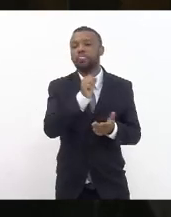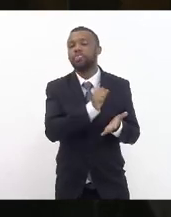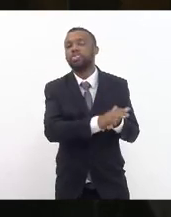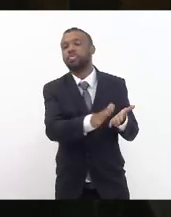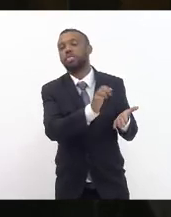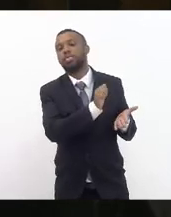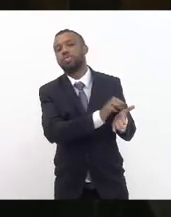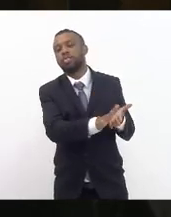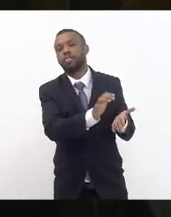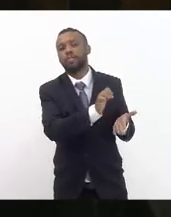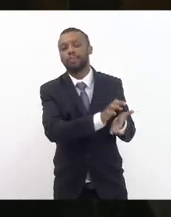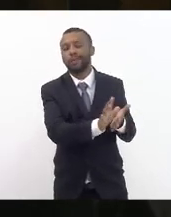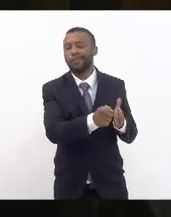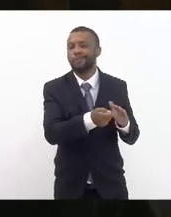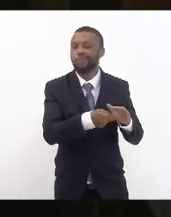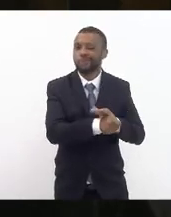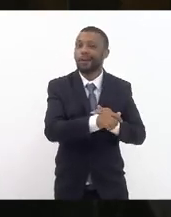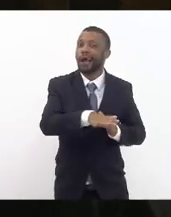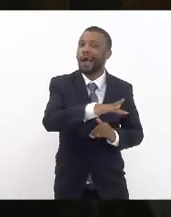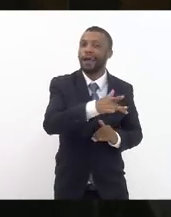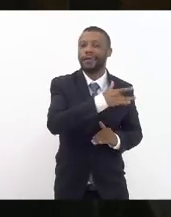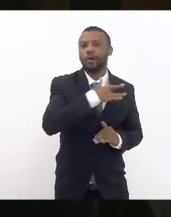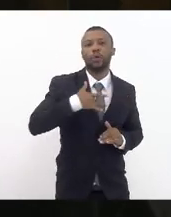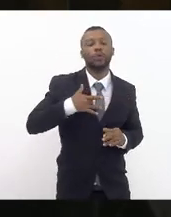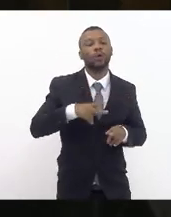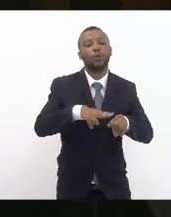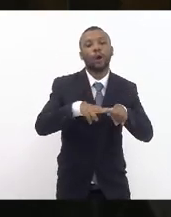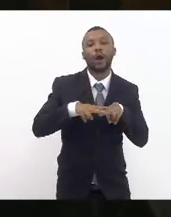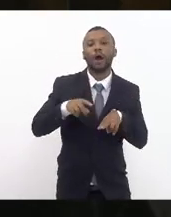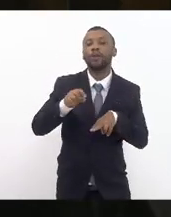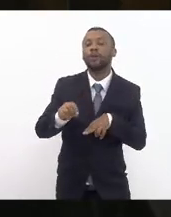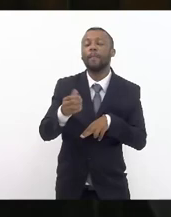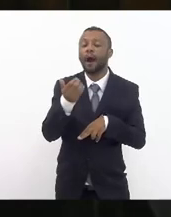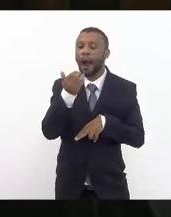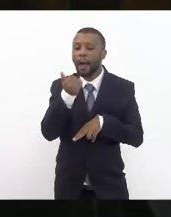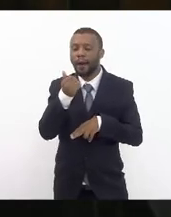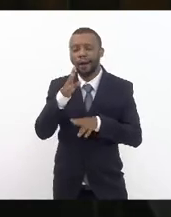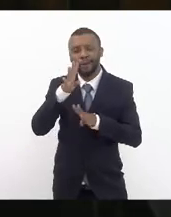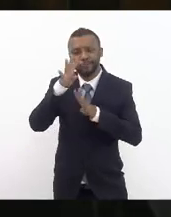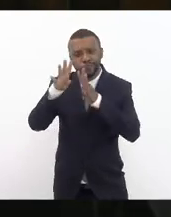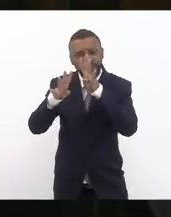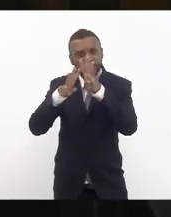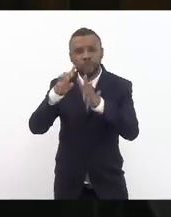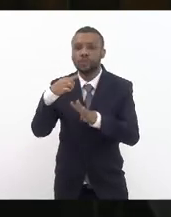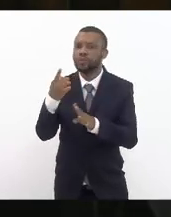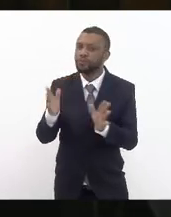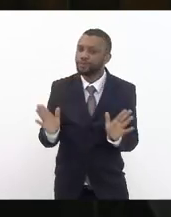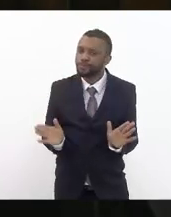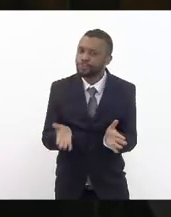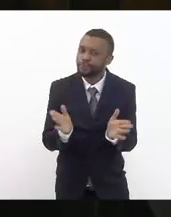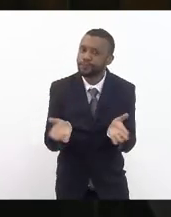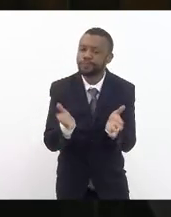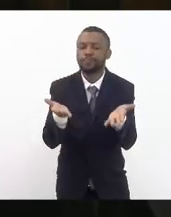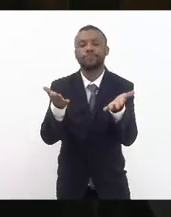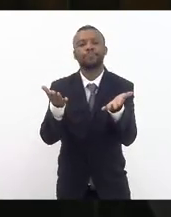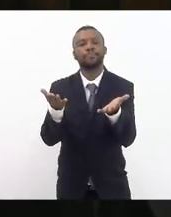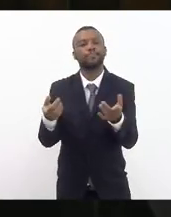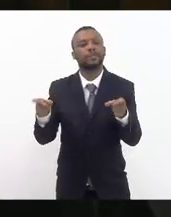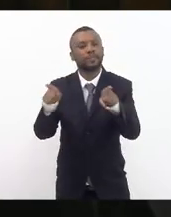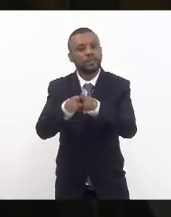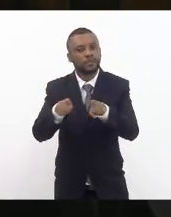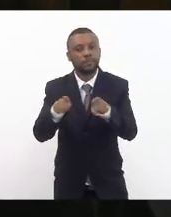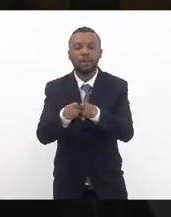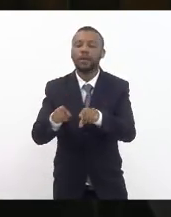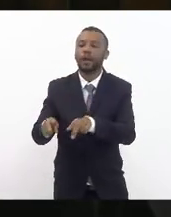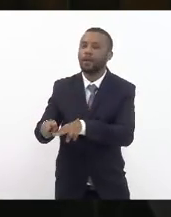saúde, fruto de uma alimentação errada que estamos promovendo, que também